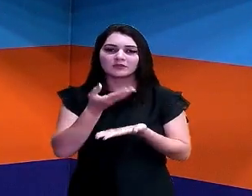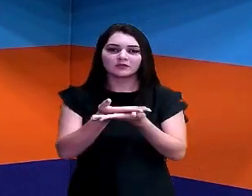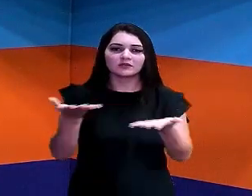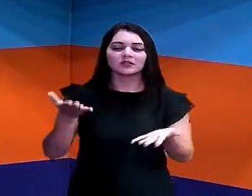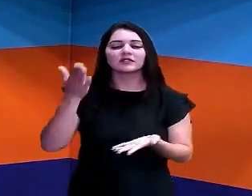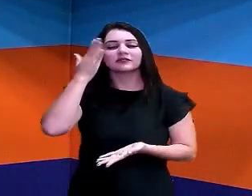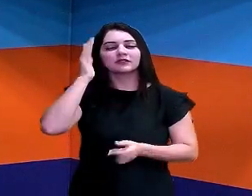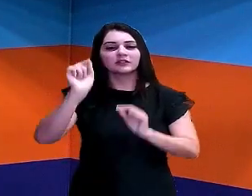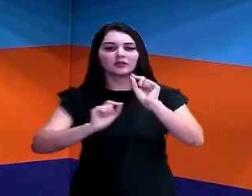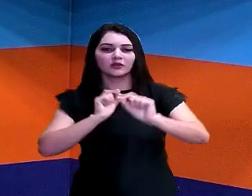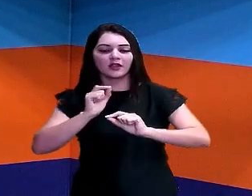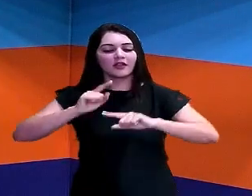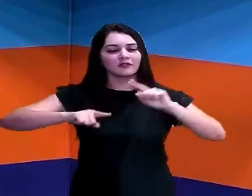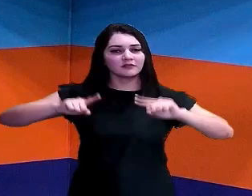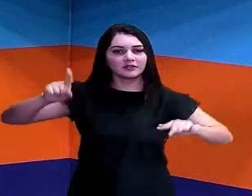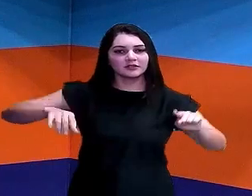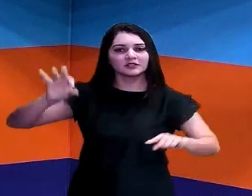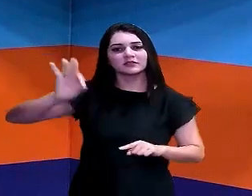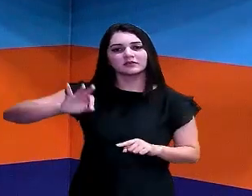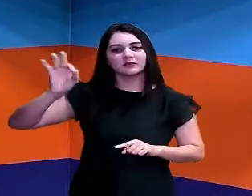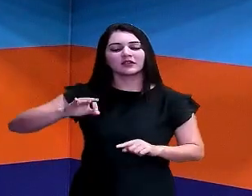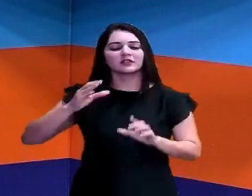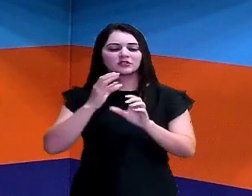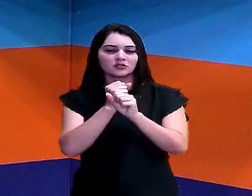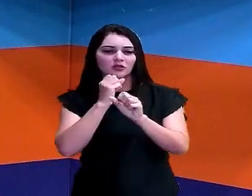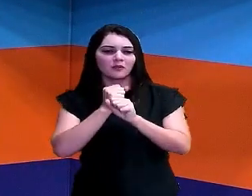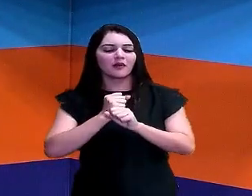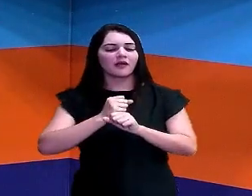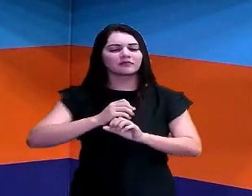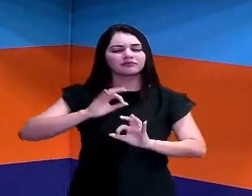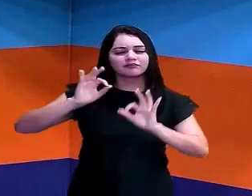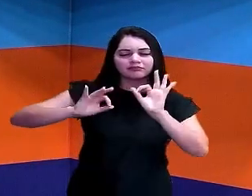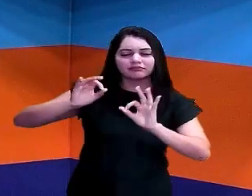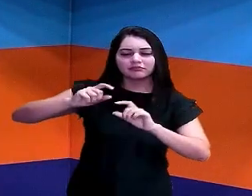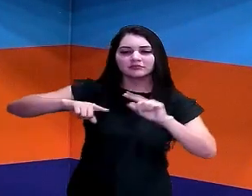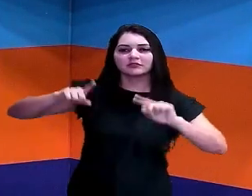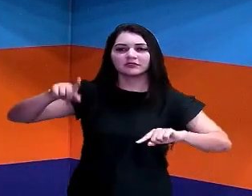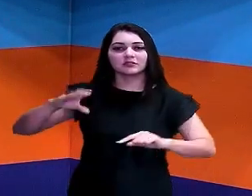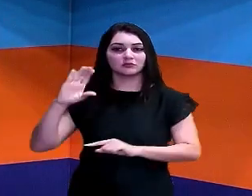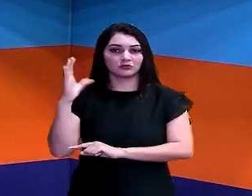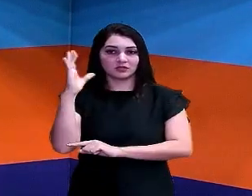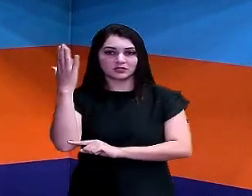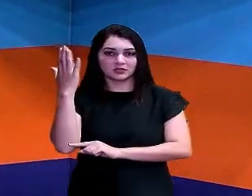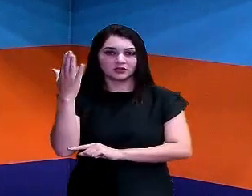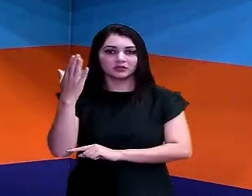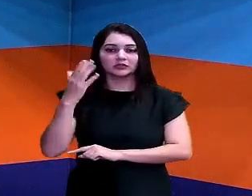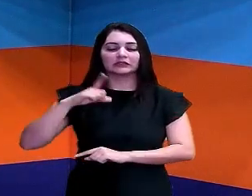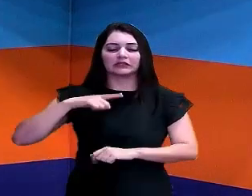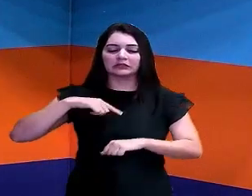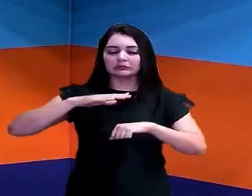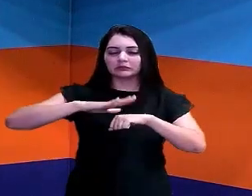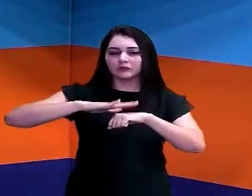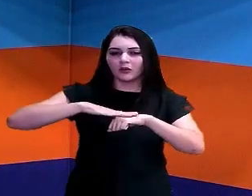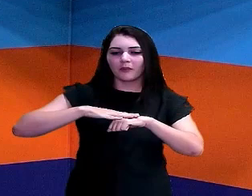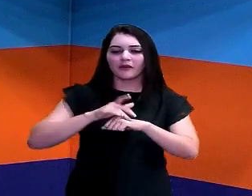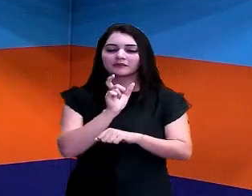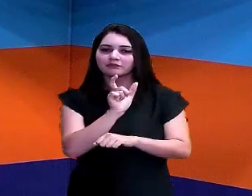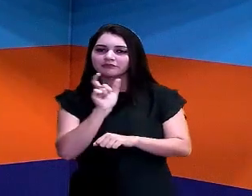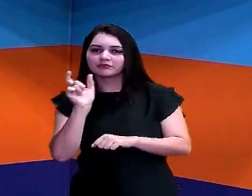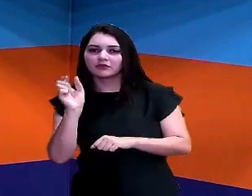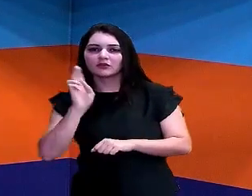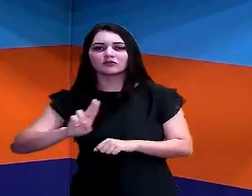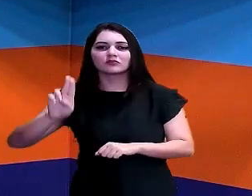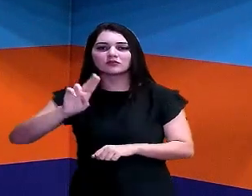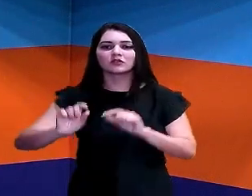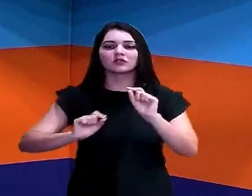que a variação percentual é uma forma de calcular o grau de variação em uma ação num determinado período de tempo,